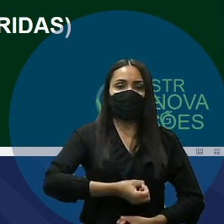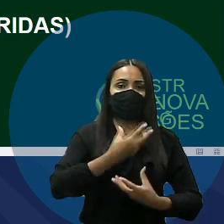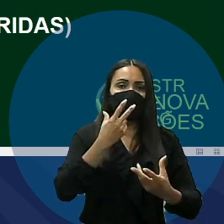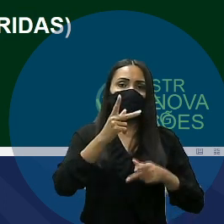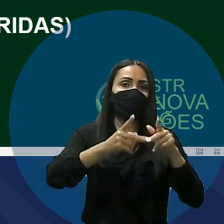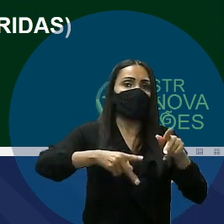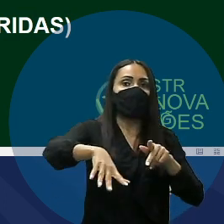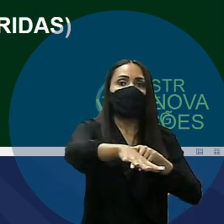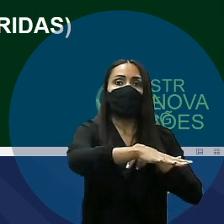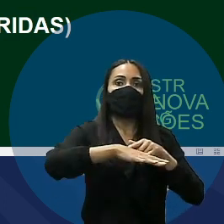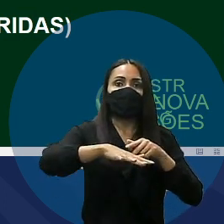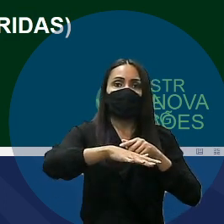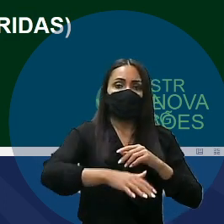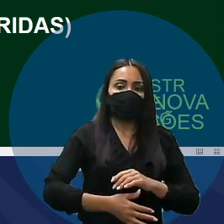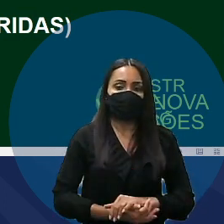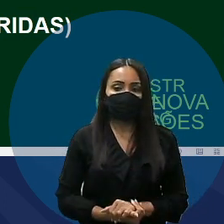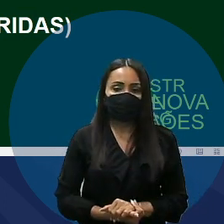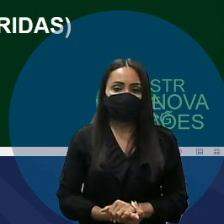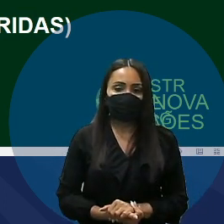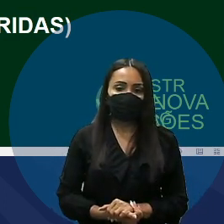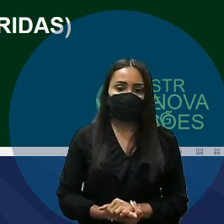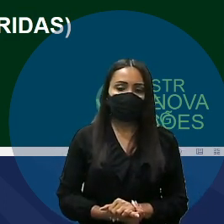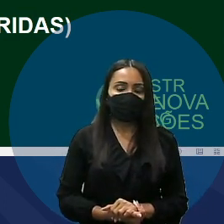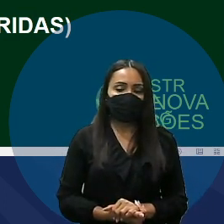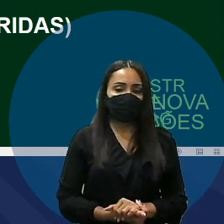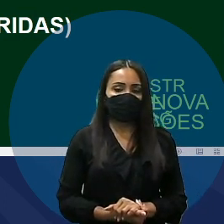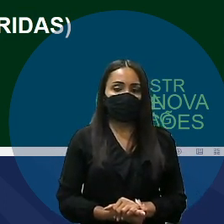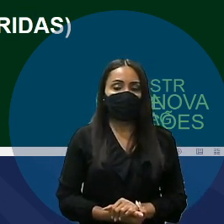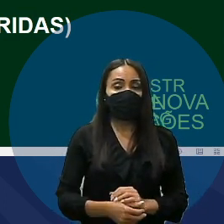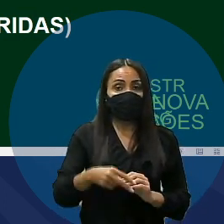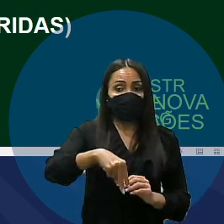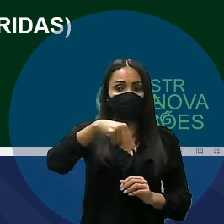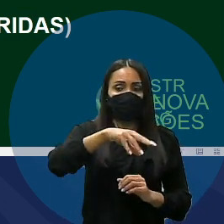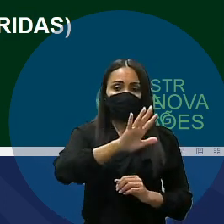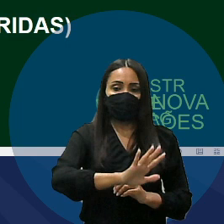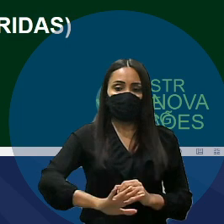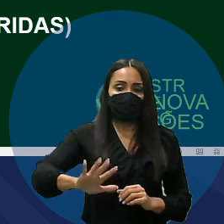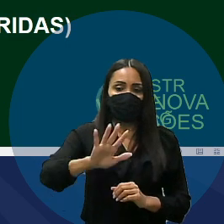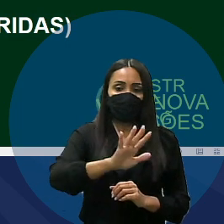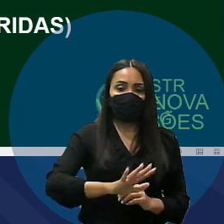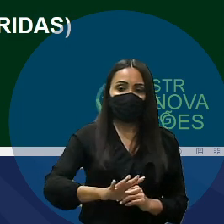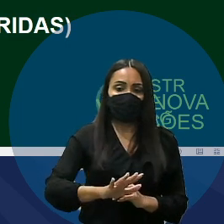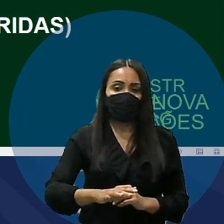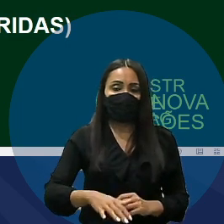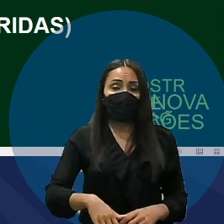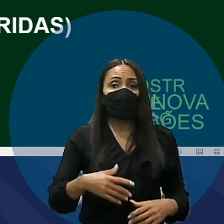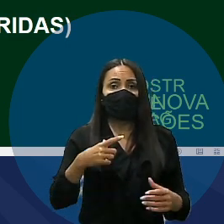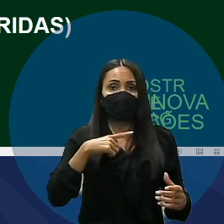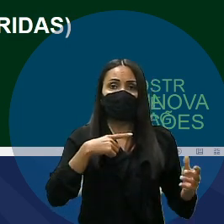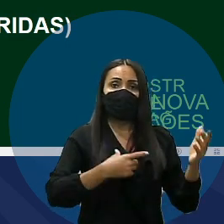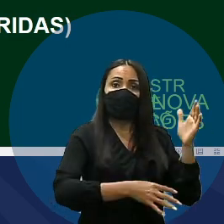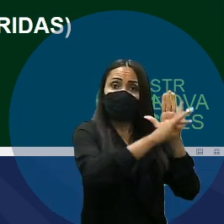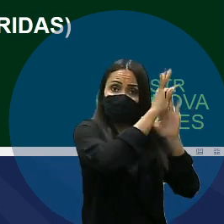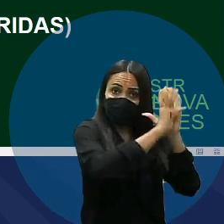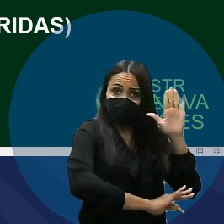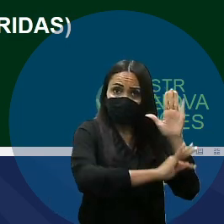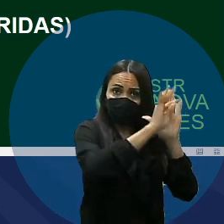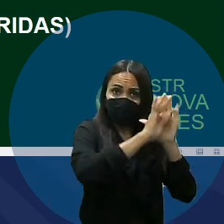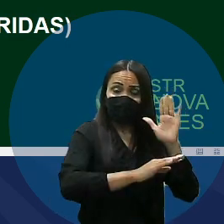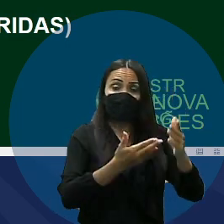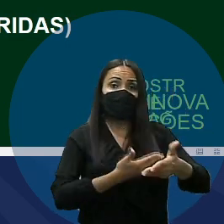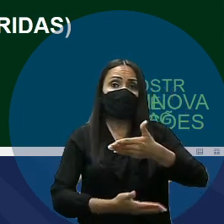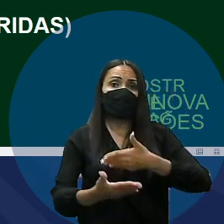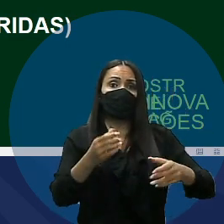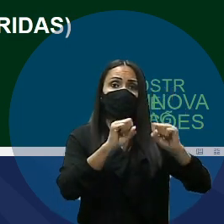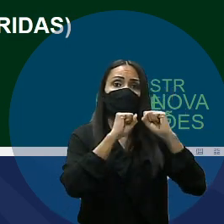editora, né, nordestina, que traz grandes textos relacionados à sociologia,